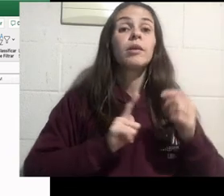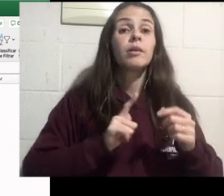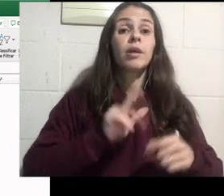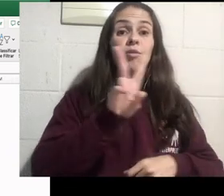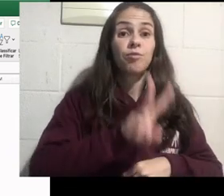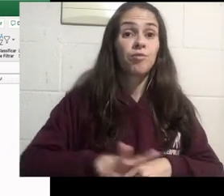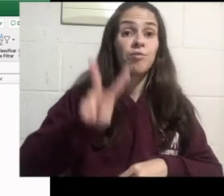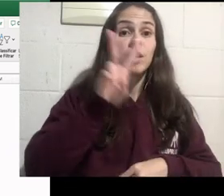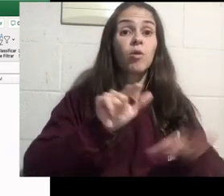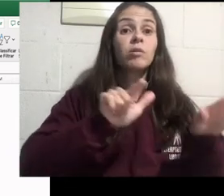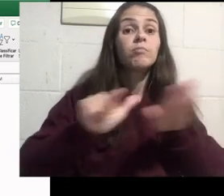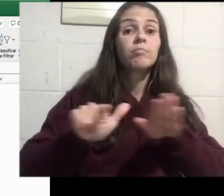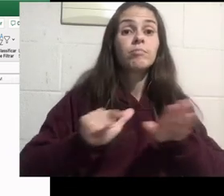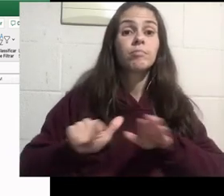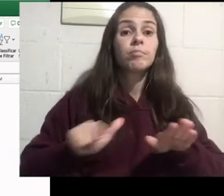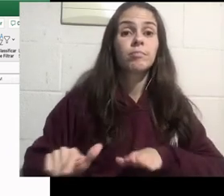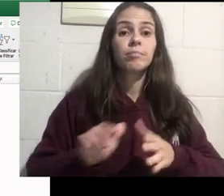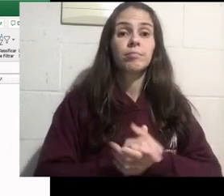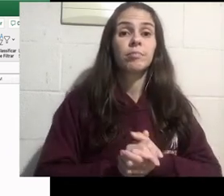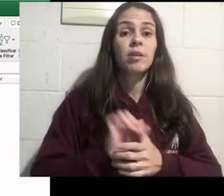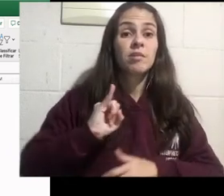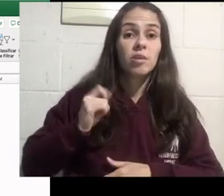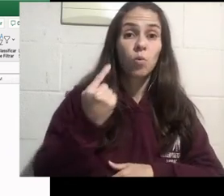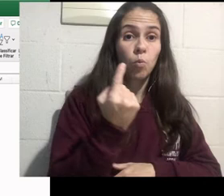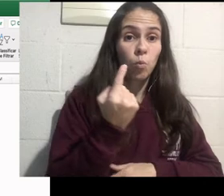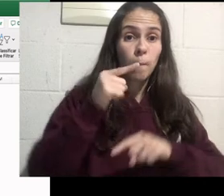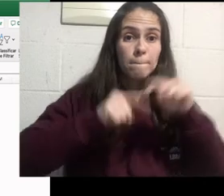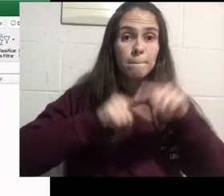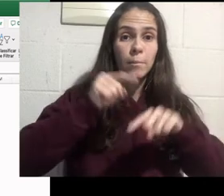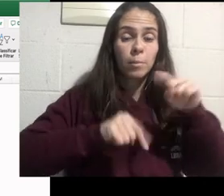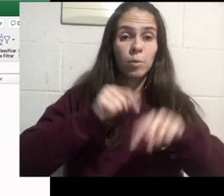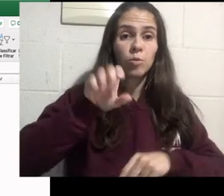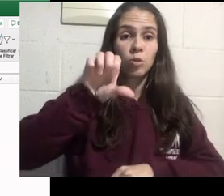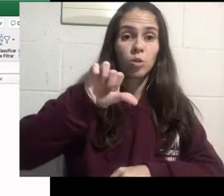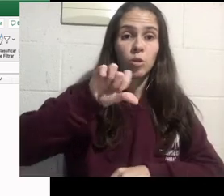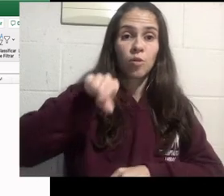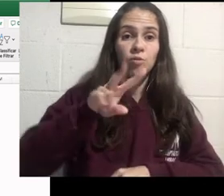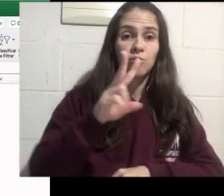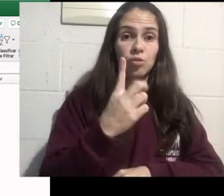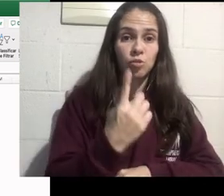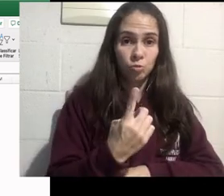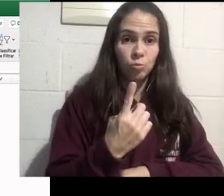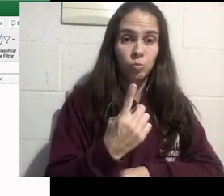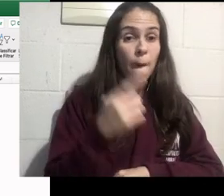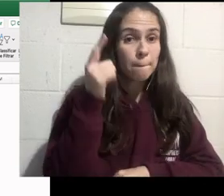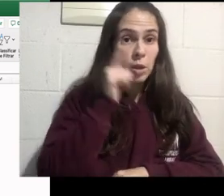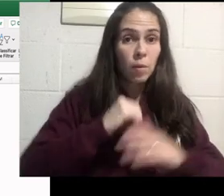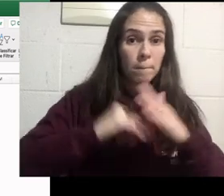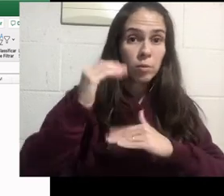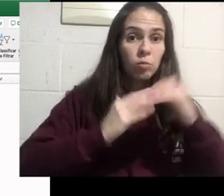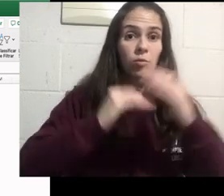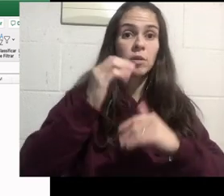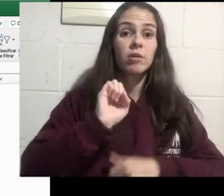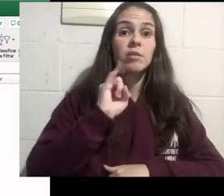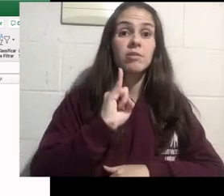custo integral semanal. Então, se um produto custa R$ 9,21 para ser feito, quer dizer, um